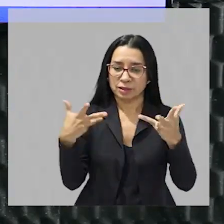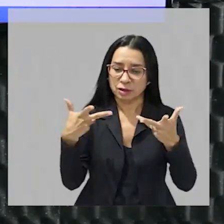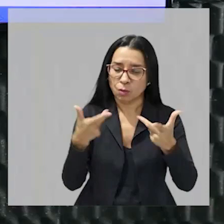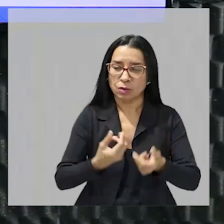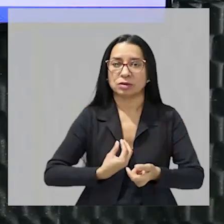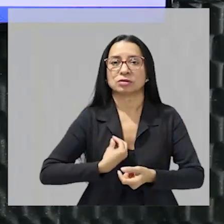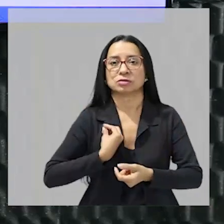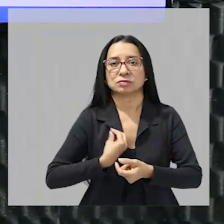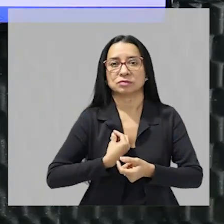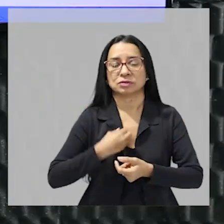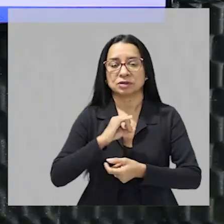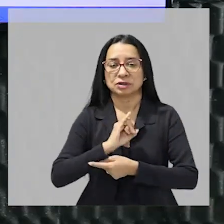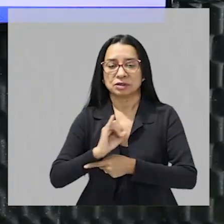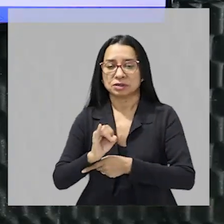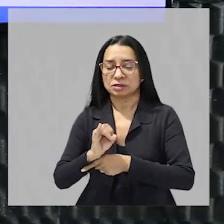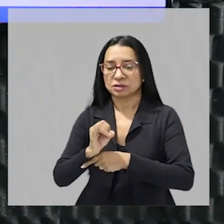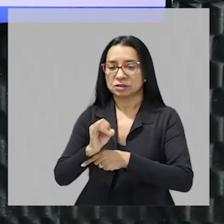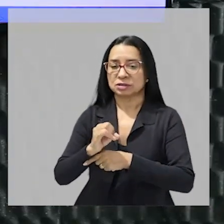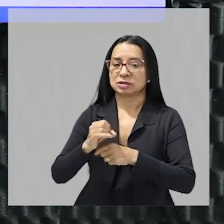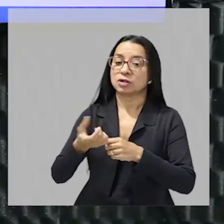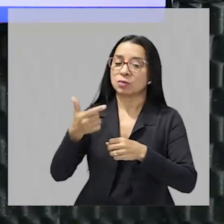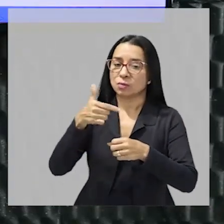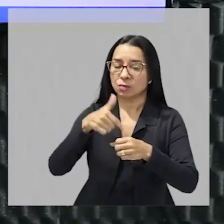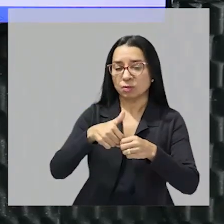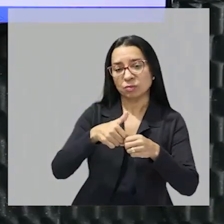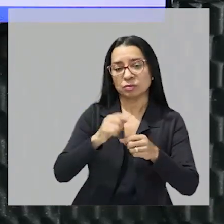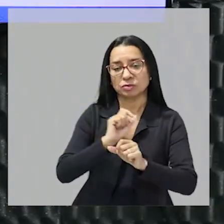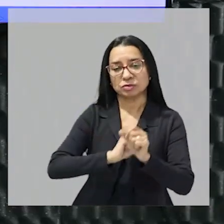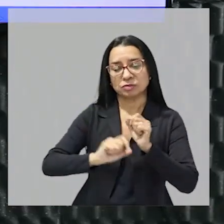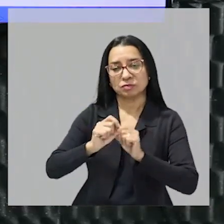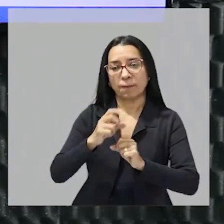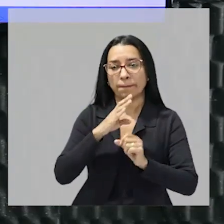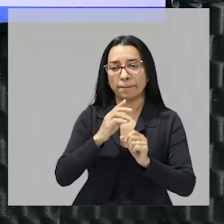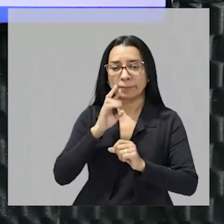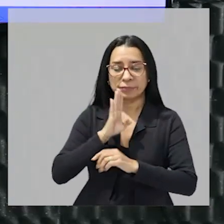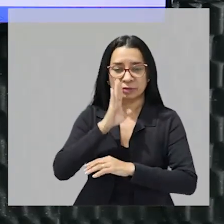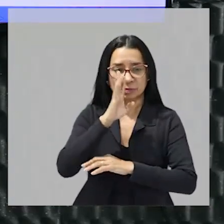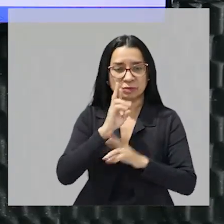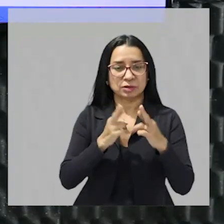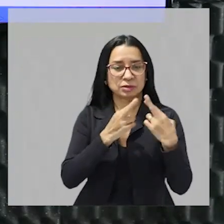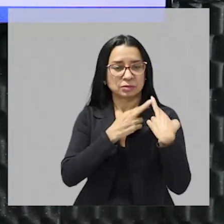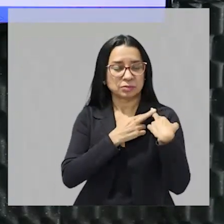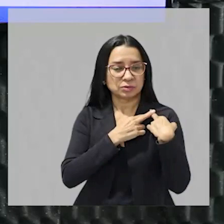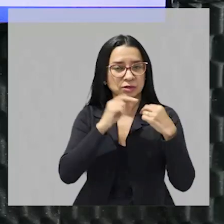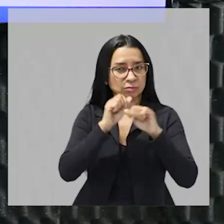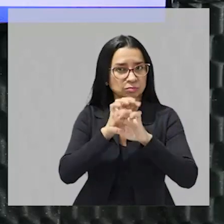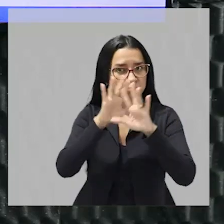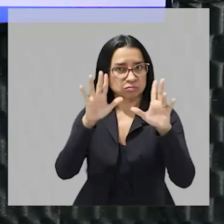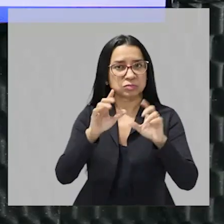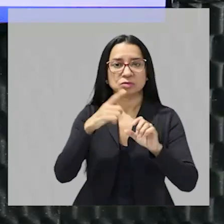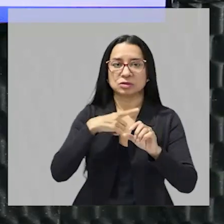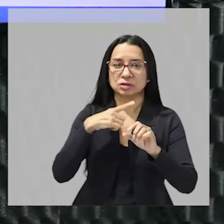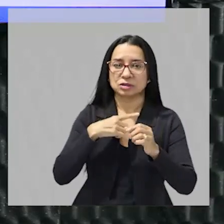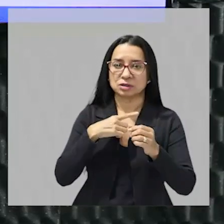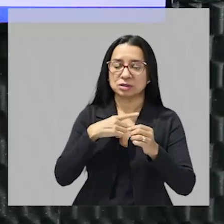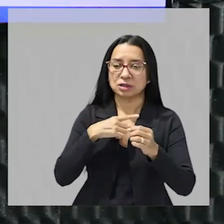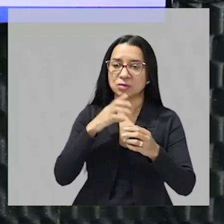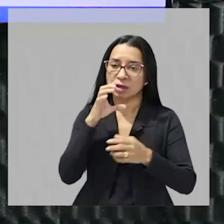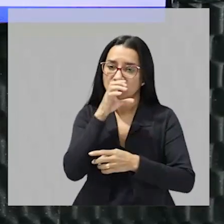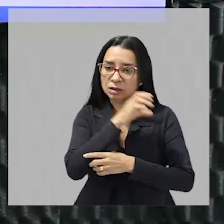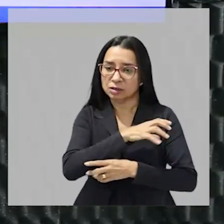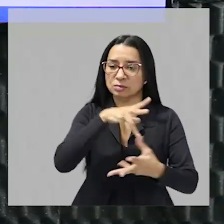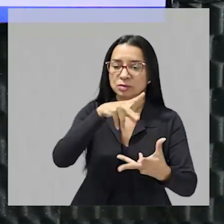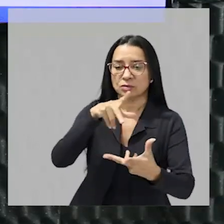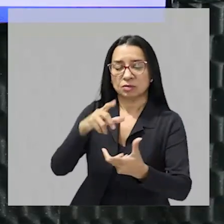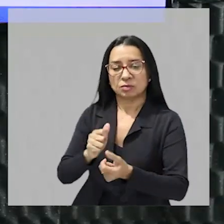galera, se o combustível fóssil é um dos principais responsáveis pela emissão de gases poluentes que geram o aquecimento global, é óbvio que